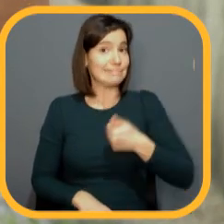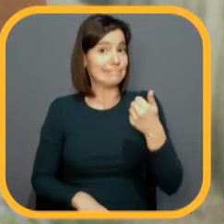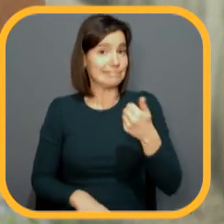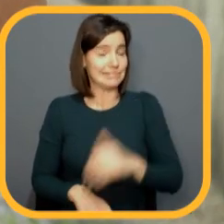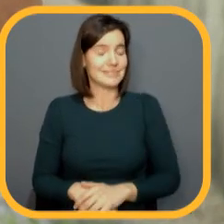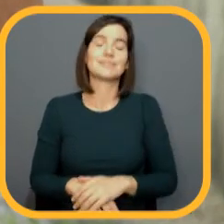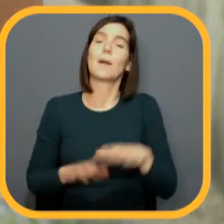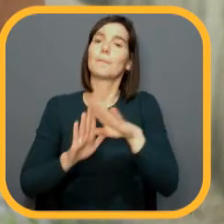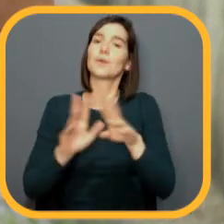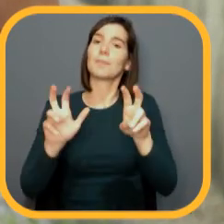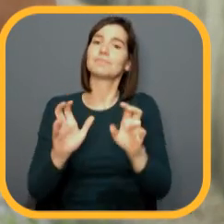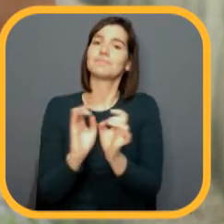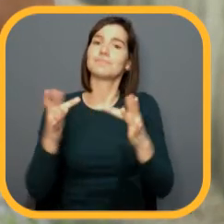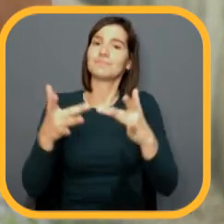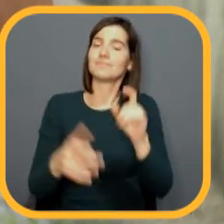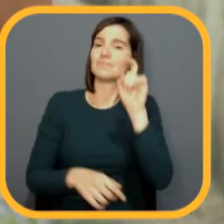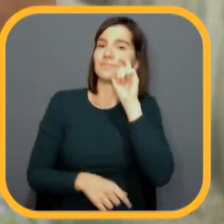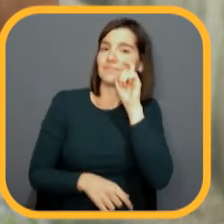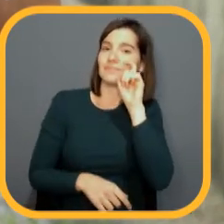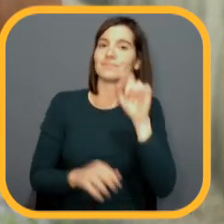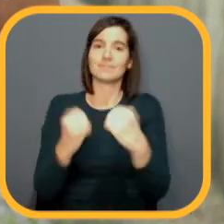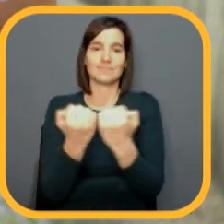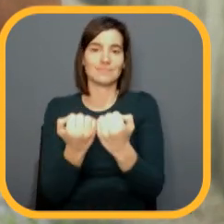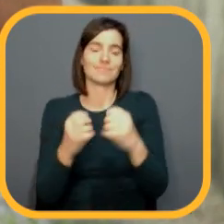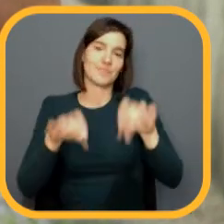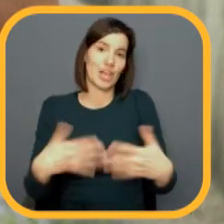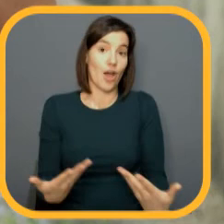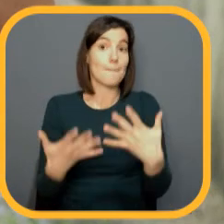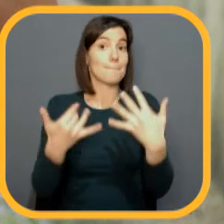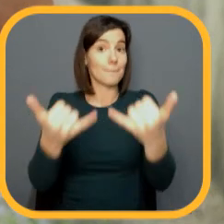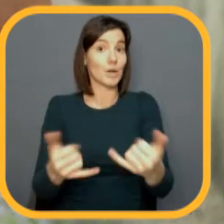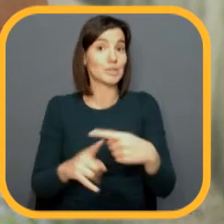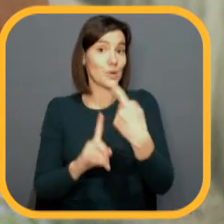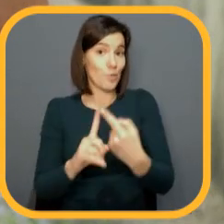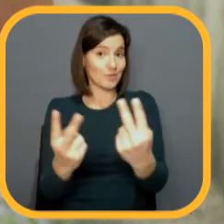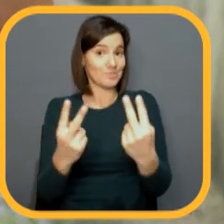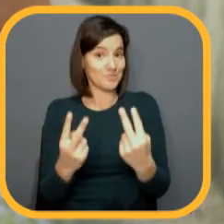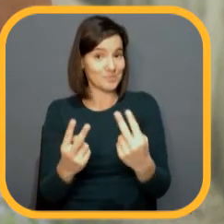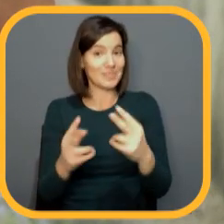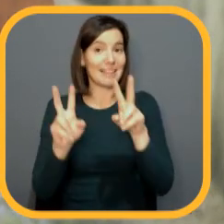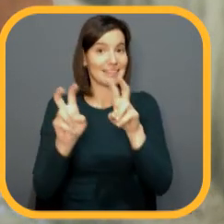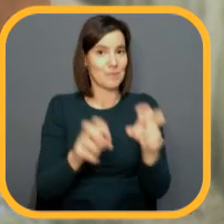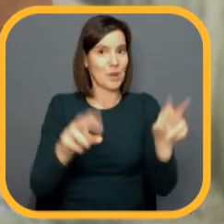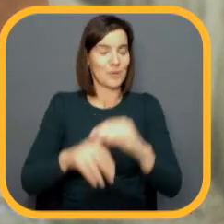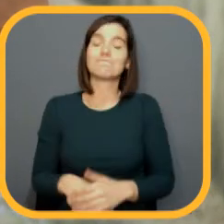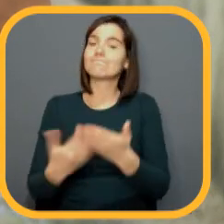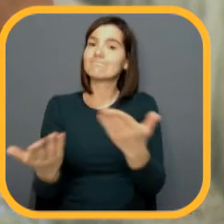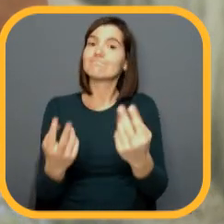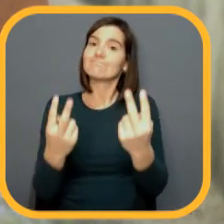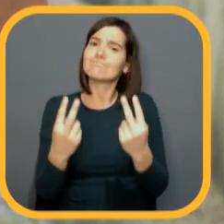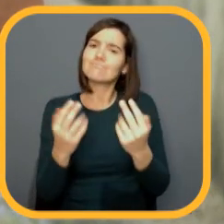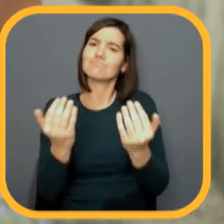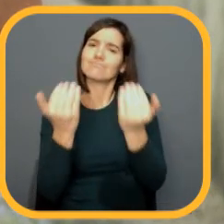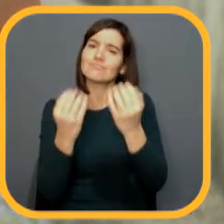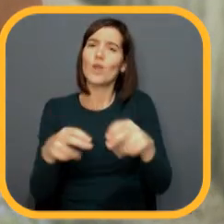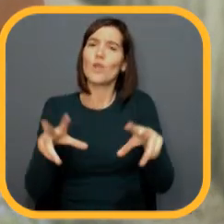o cuidado é pouco. O episódio sobre segurança e sociedade termina aqui, mas contamos contigo no próximo ano com novos temas.